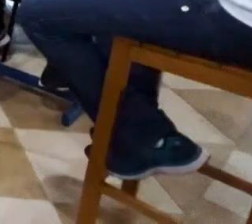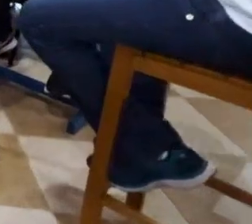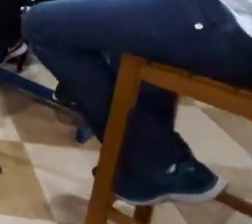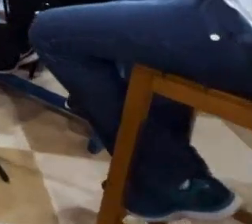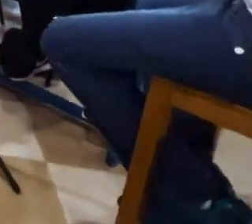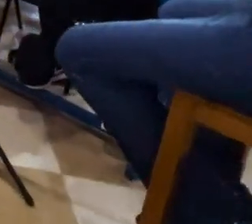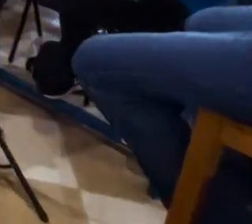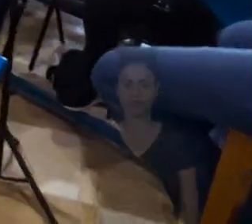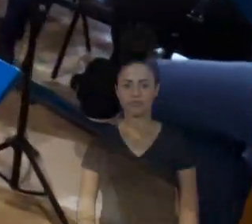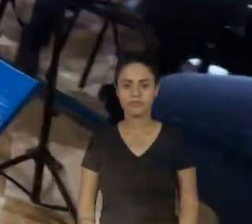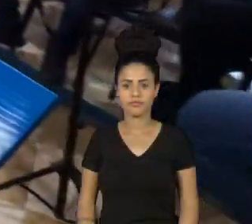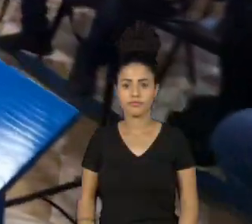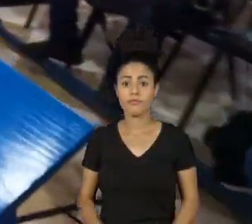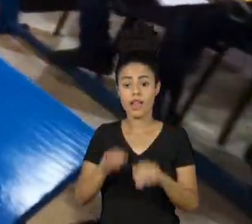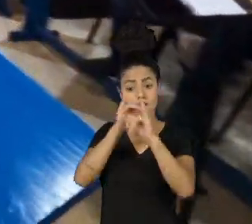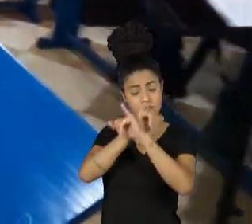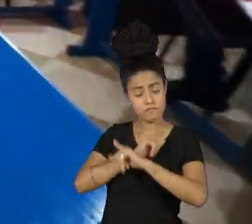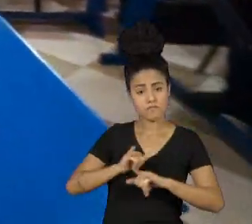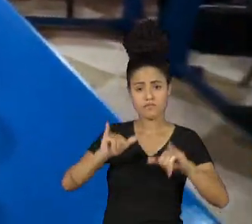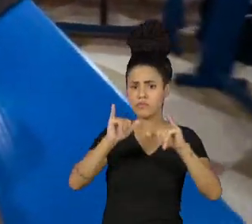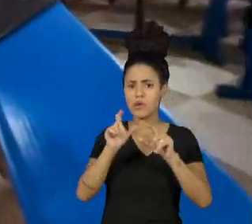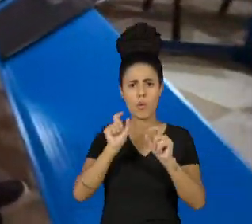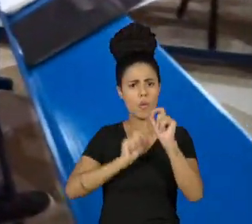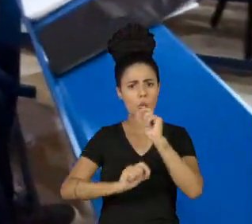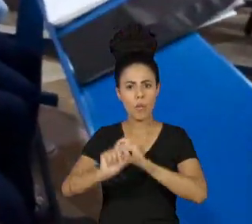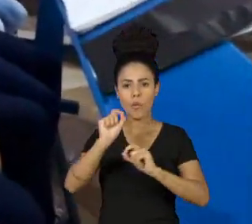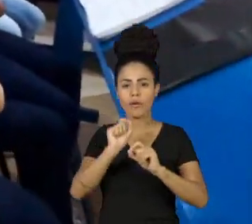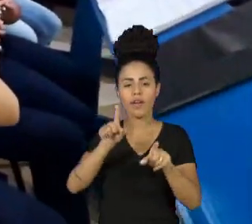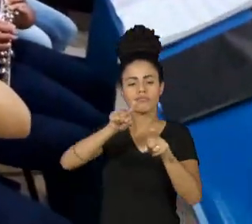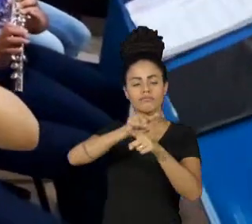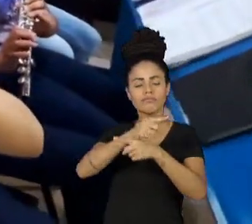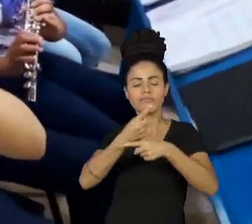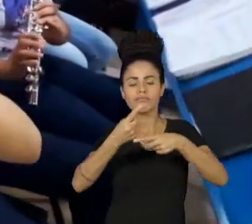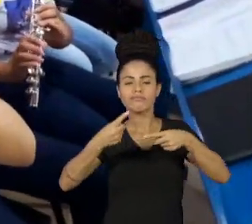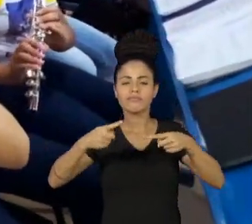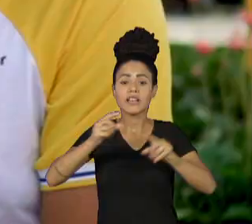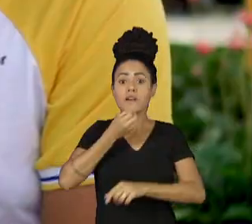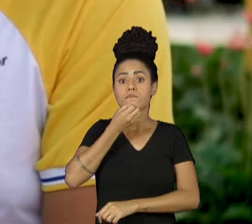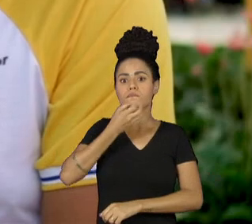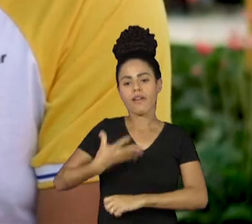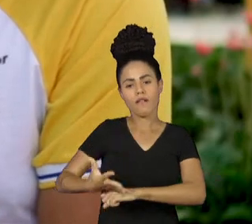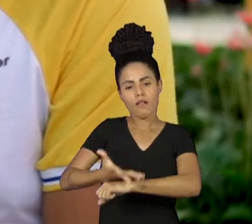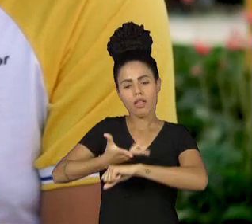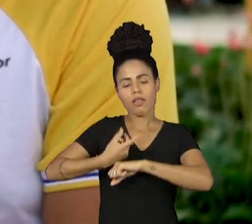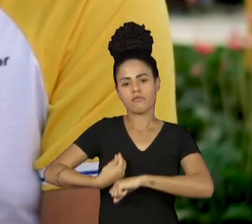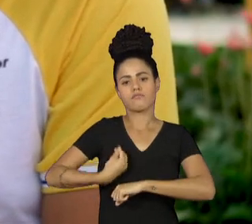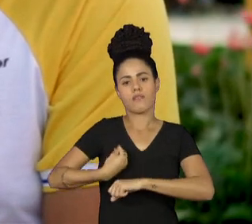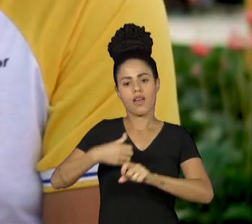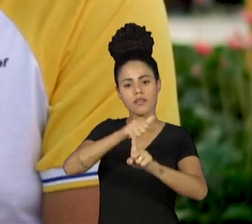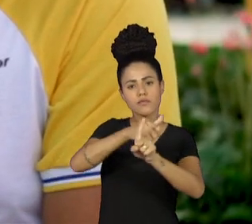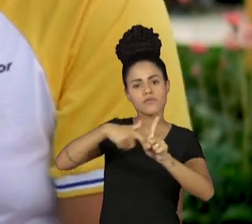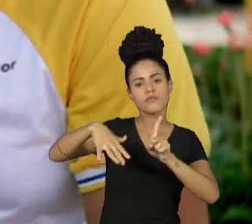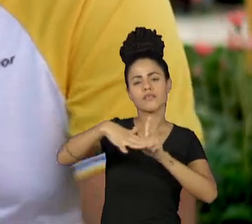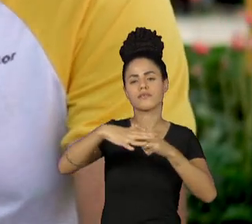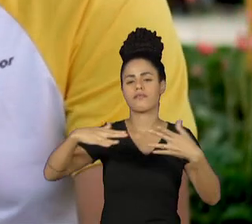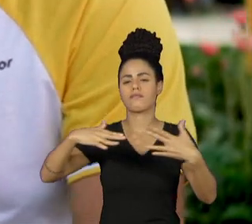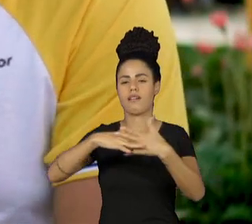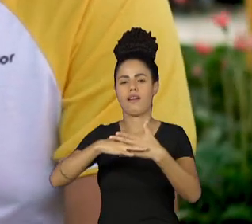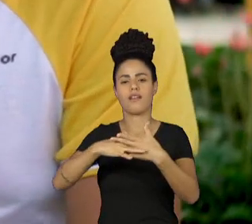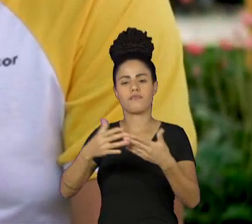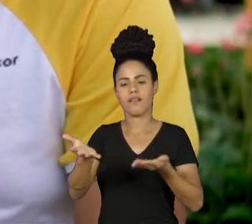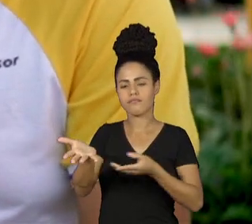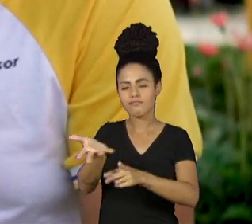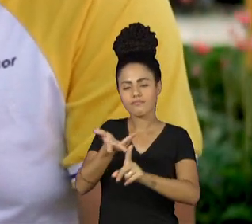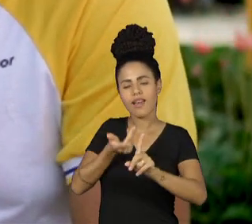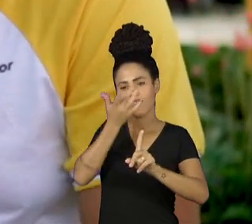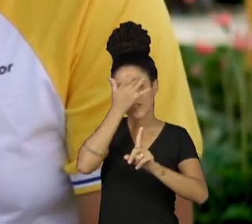A mensagem nossa aqui é antes de tudo, o bem social. O lema maior, assim, quando a gente sabe apresentar, é agradar o povo.